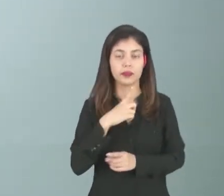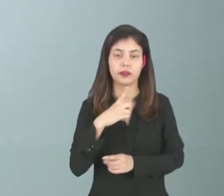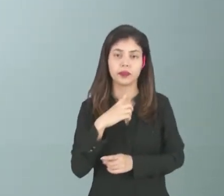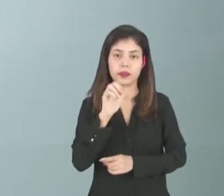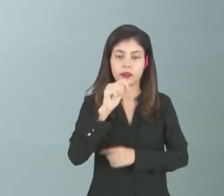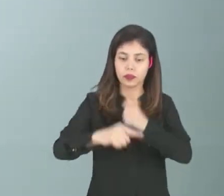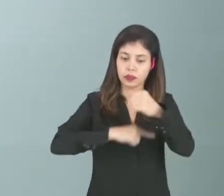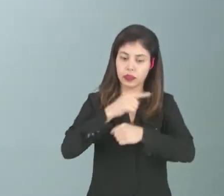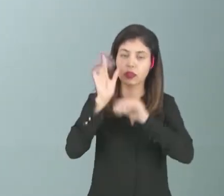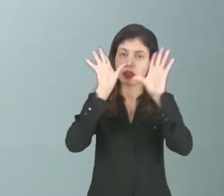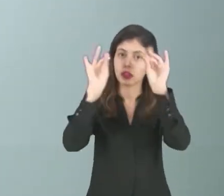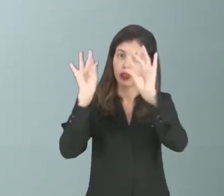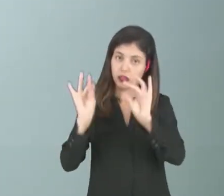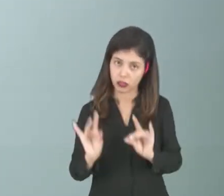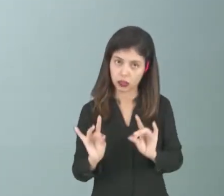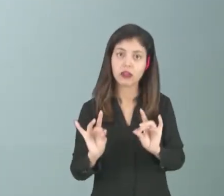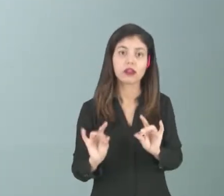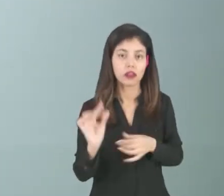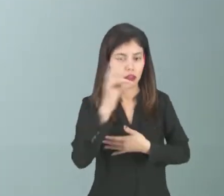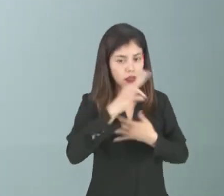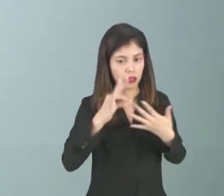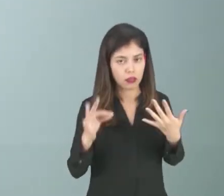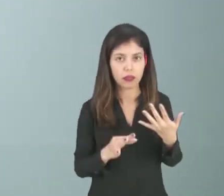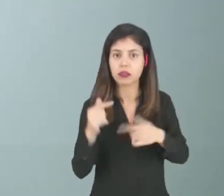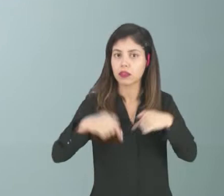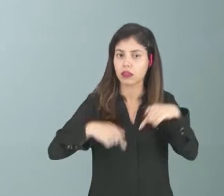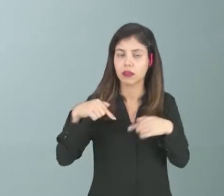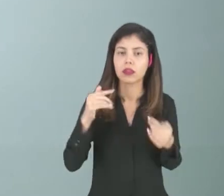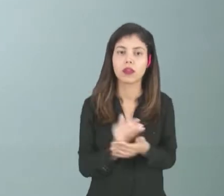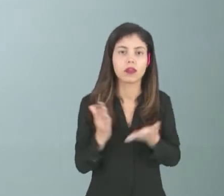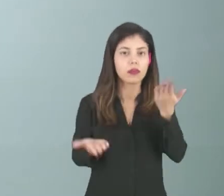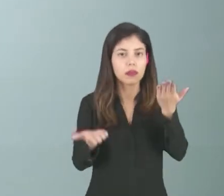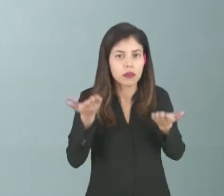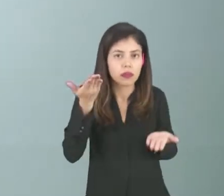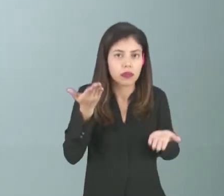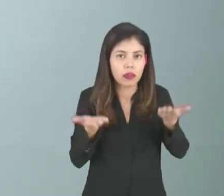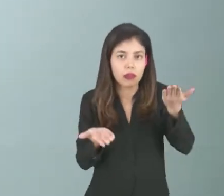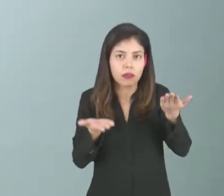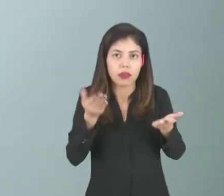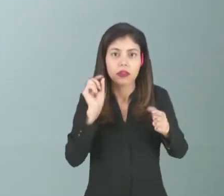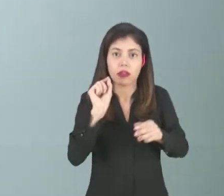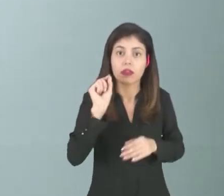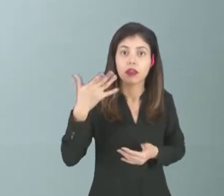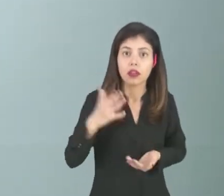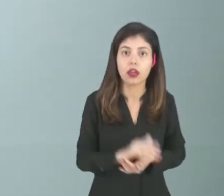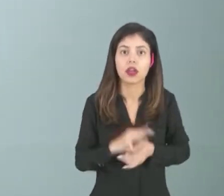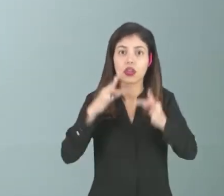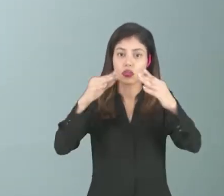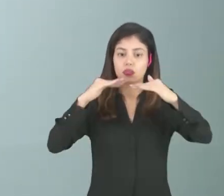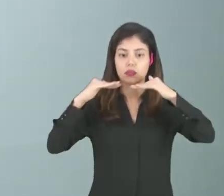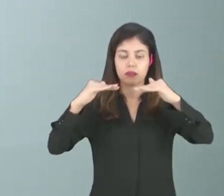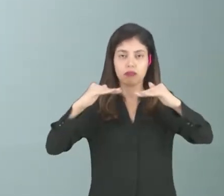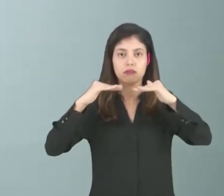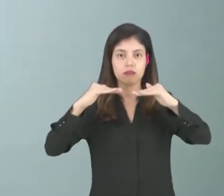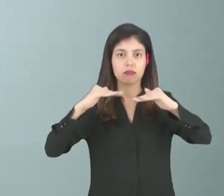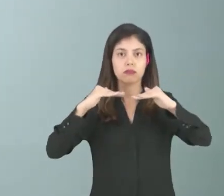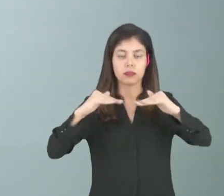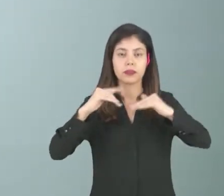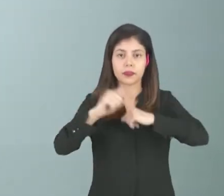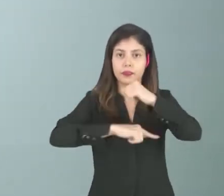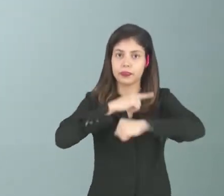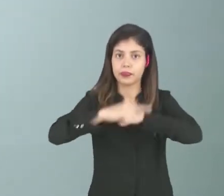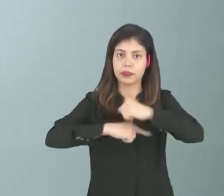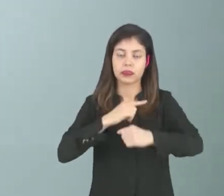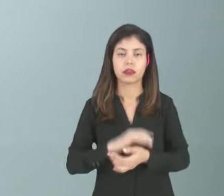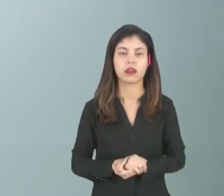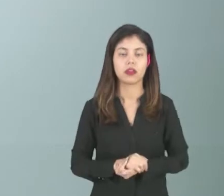de átomos de cada um desses elementos químicos. Então, o balanceamento é exatamente isso, deixar equiparado a quantidade de